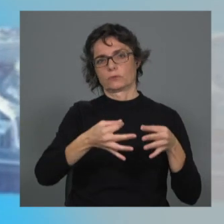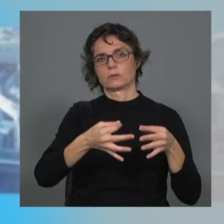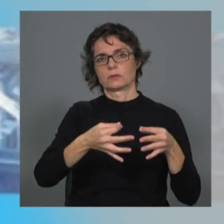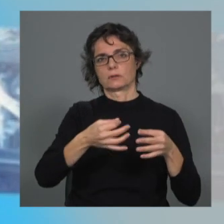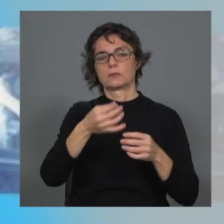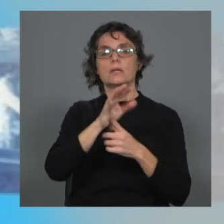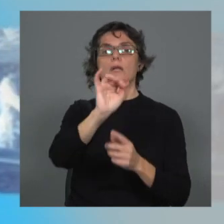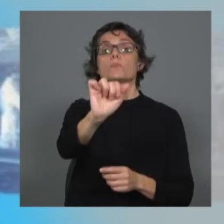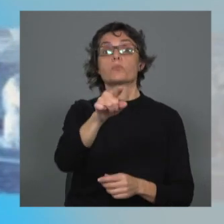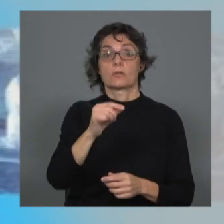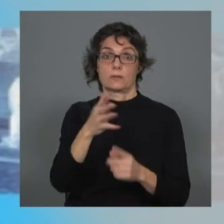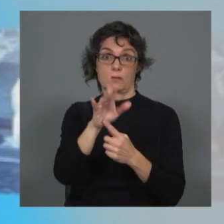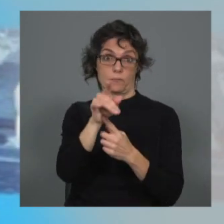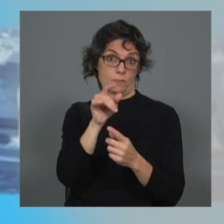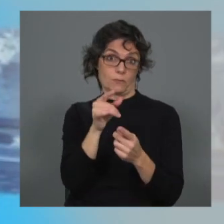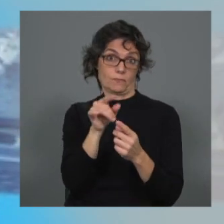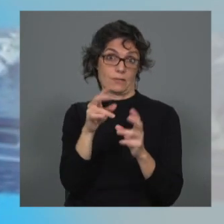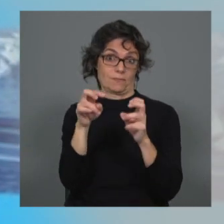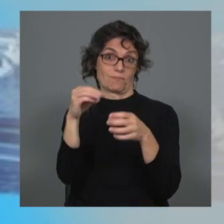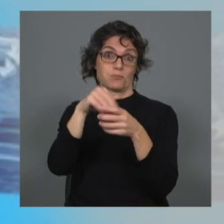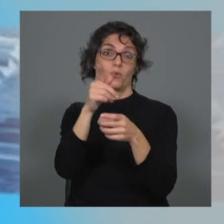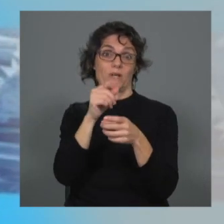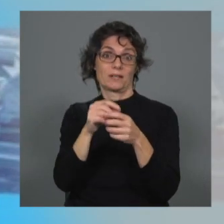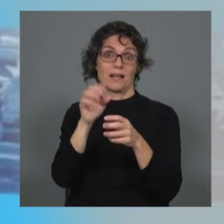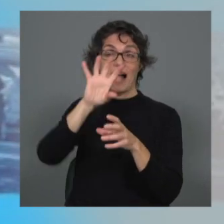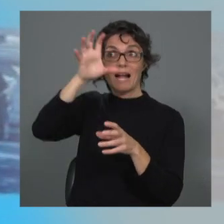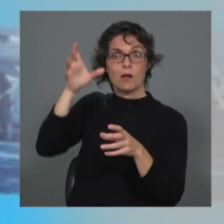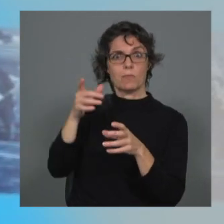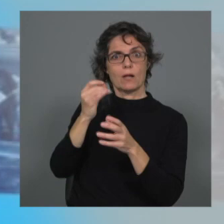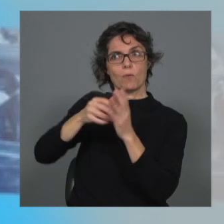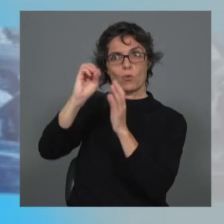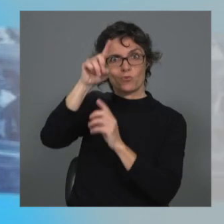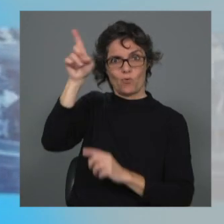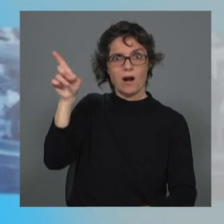offshores, referia os paraísos fiscais e o facto